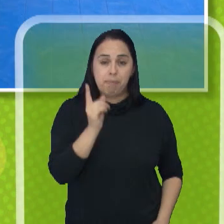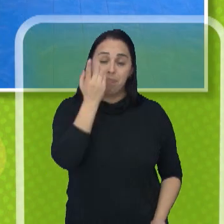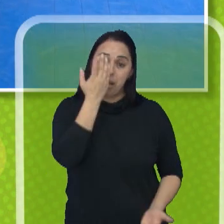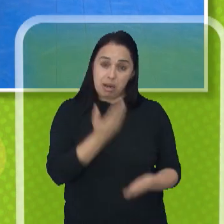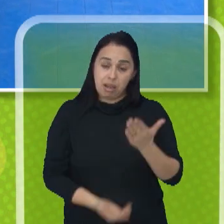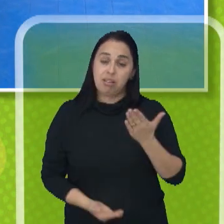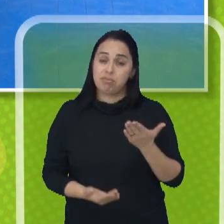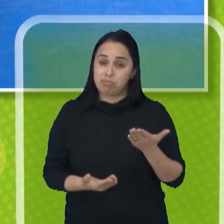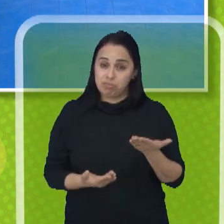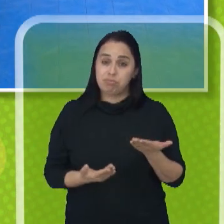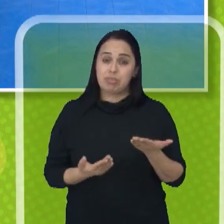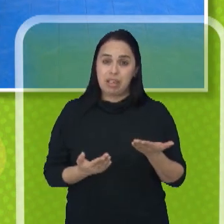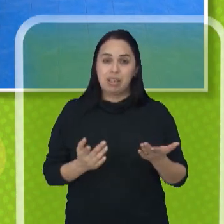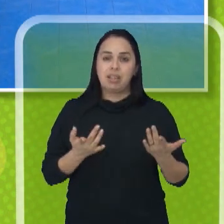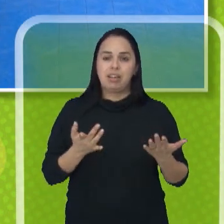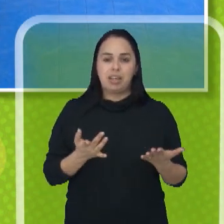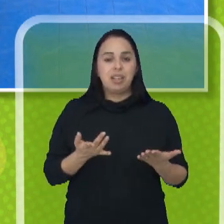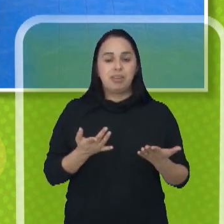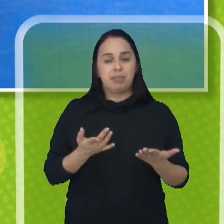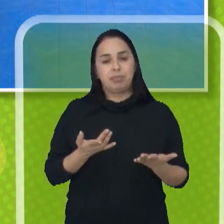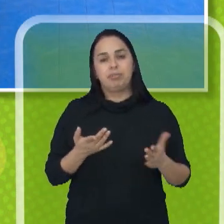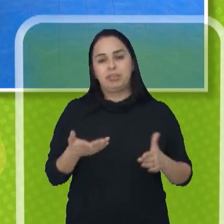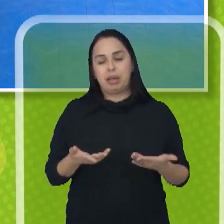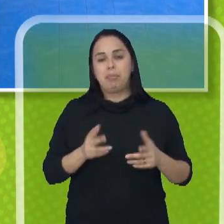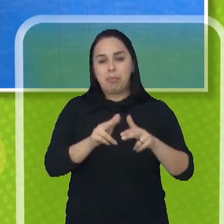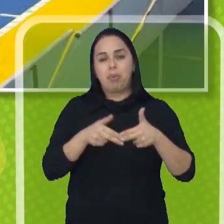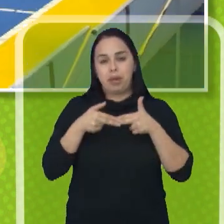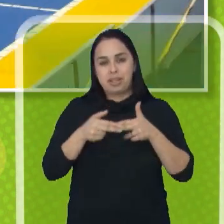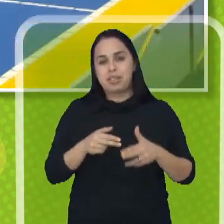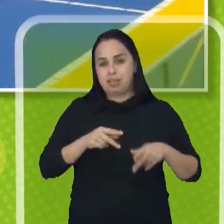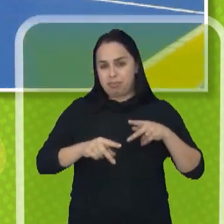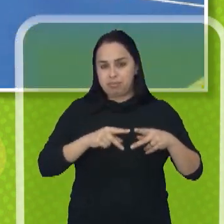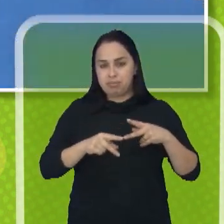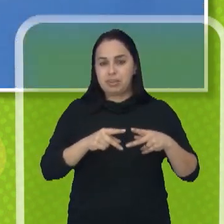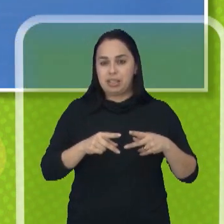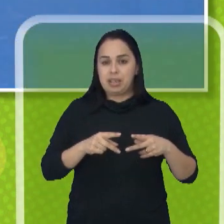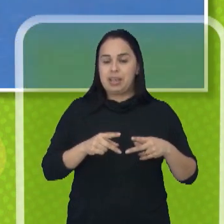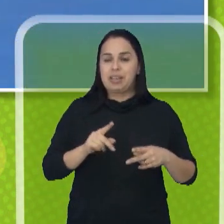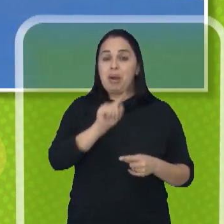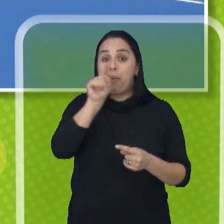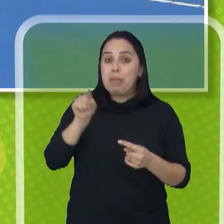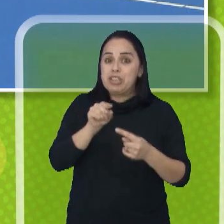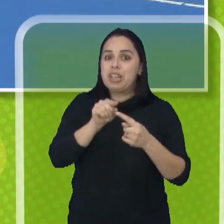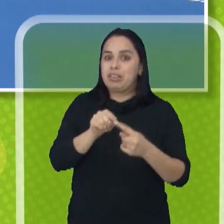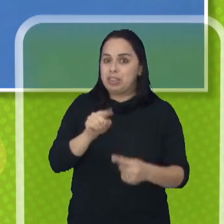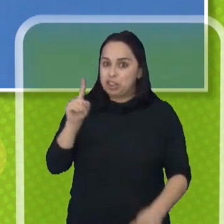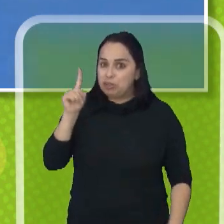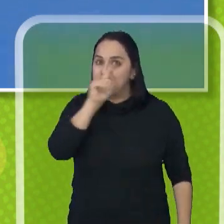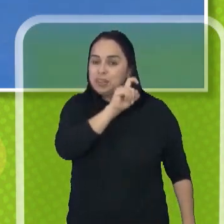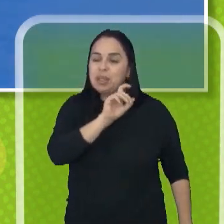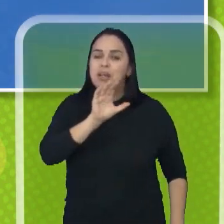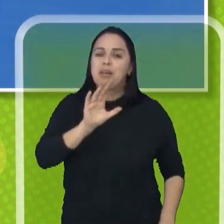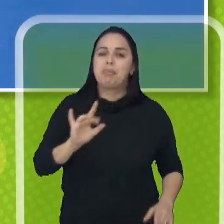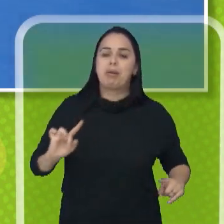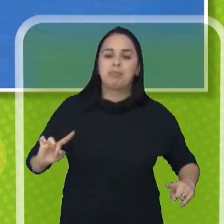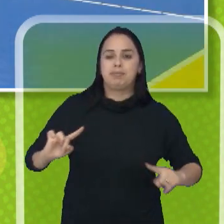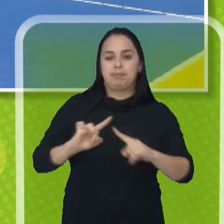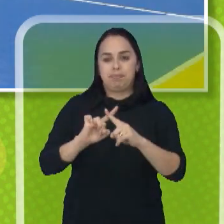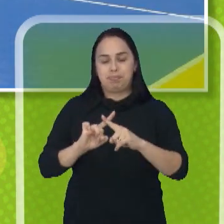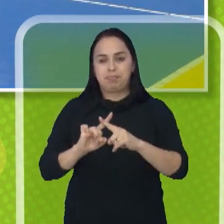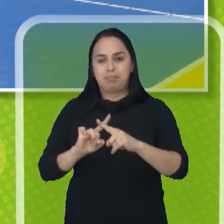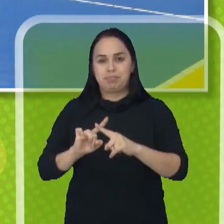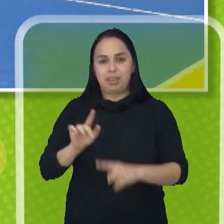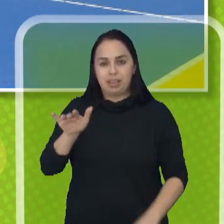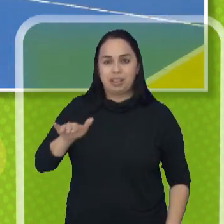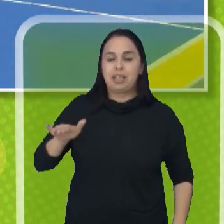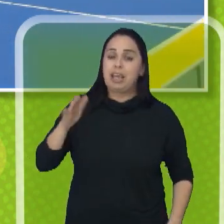a pontuação em casa, né? De vencer em casa. Então, o São José tem essa difícil missão aí, já que é um confronto direto contra um time que